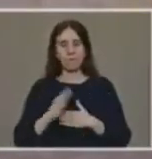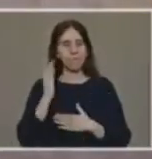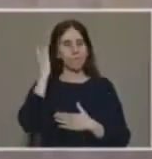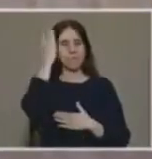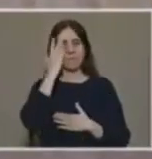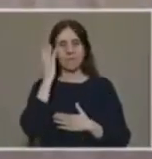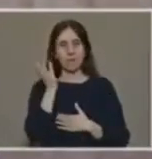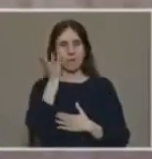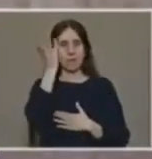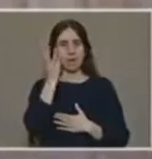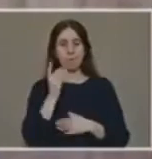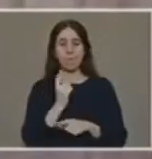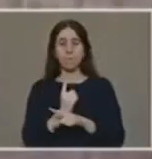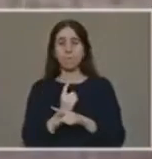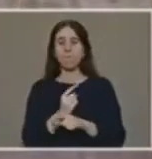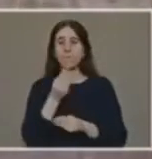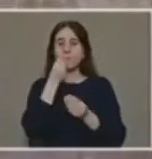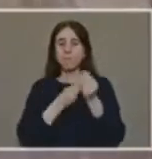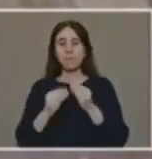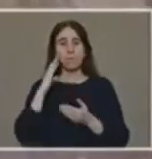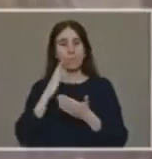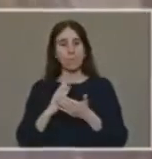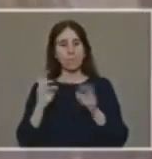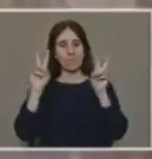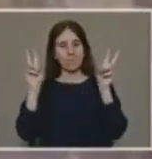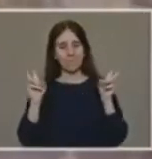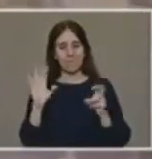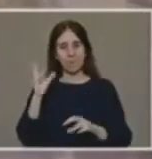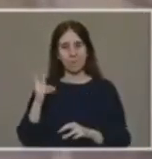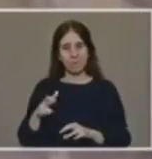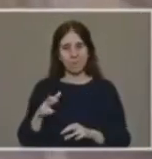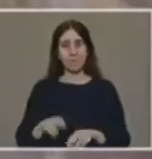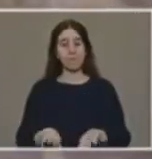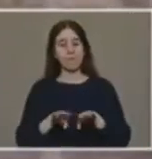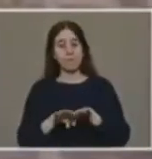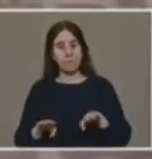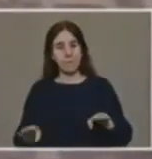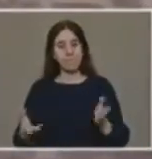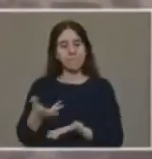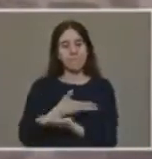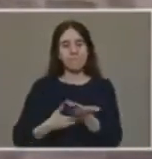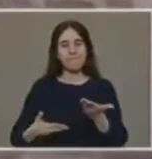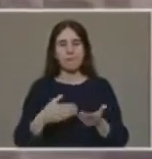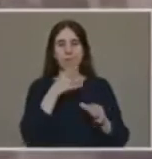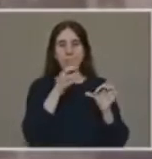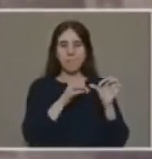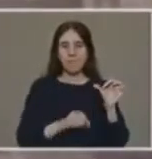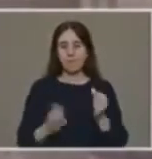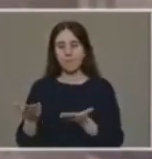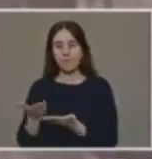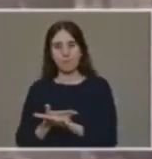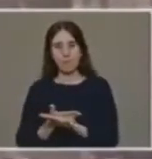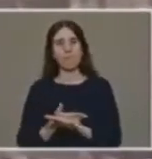como aconteceu na última ceia. Reunida à volta da mesa da palavra e do pão, a comunidade professa a